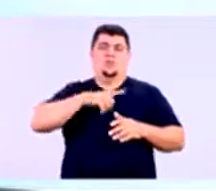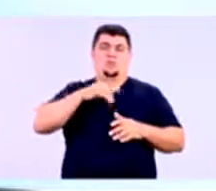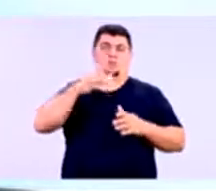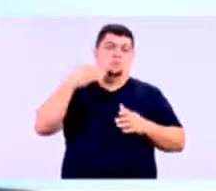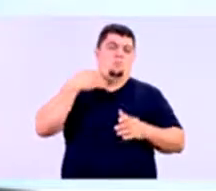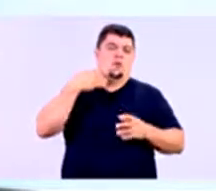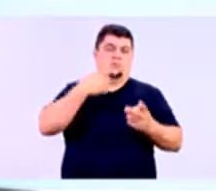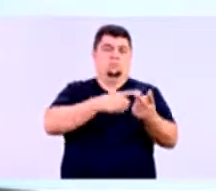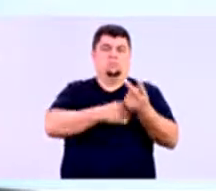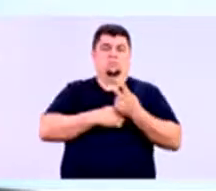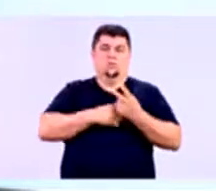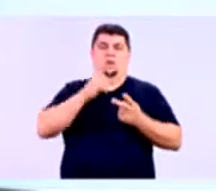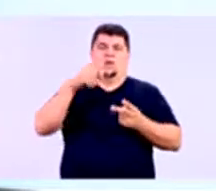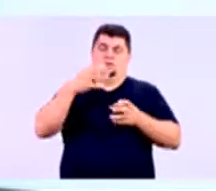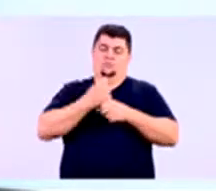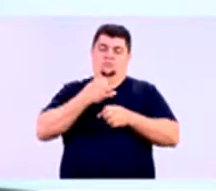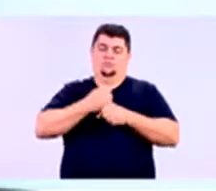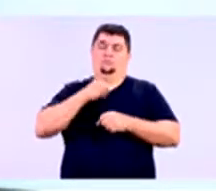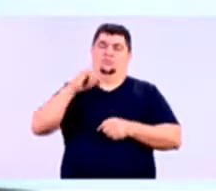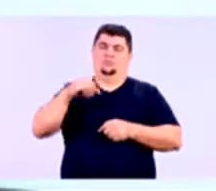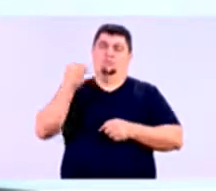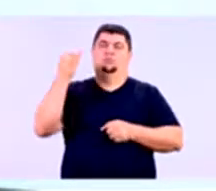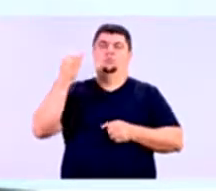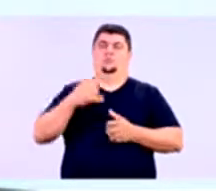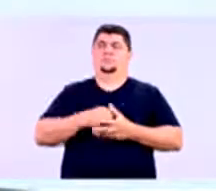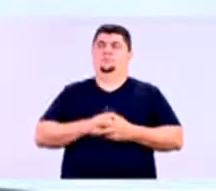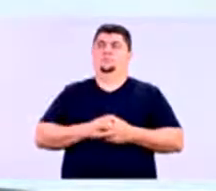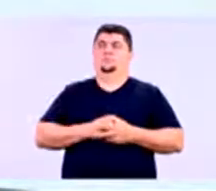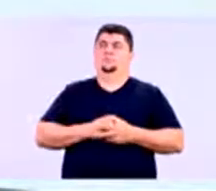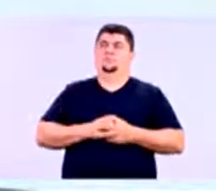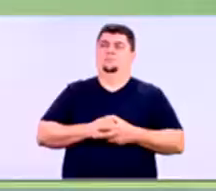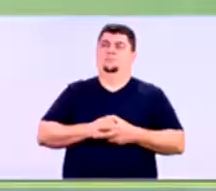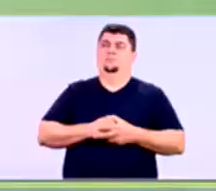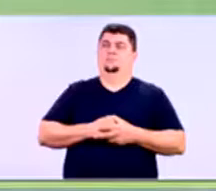banco, eles vão te cobrar juros compostos.